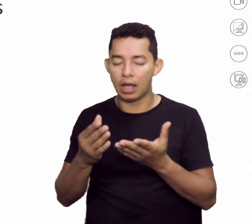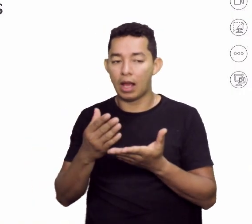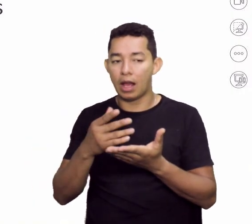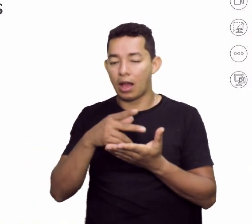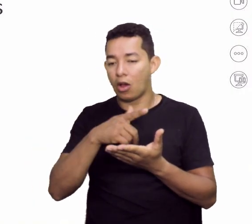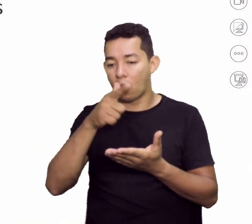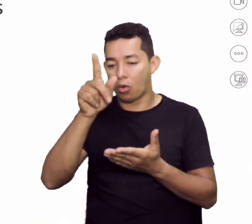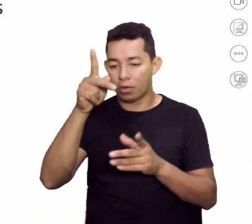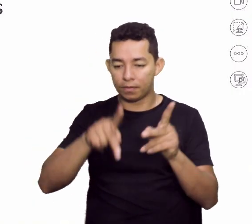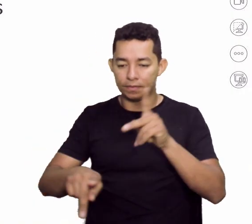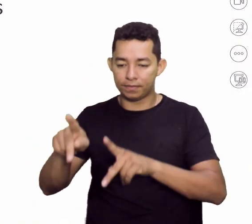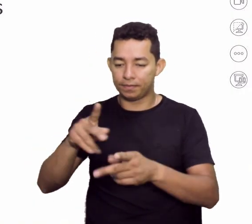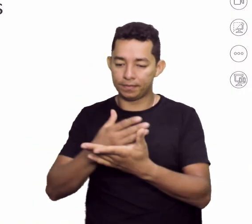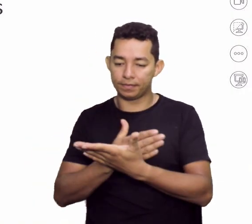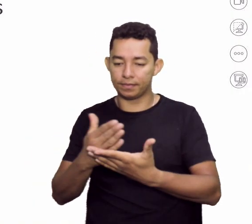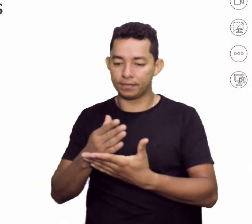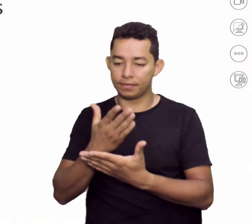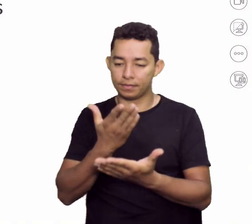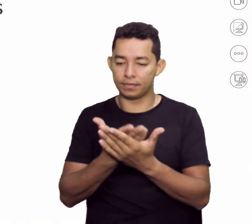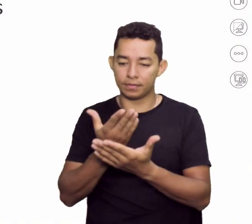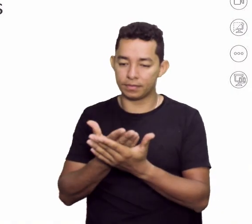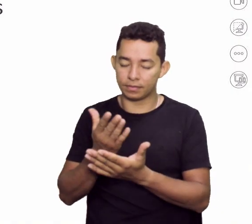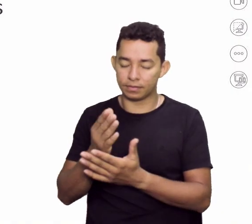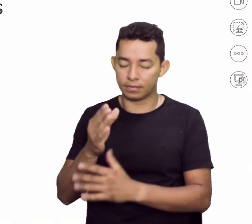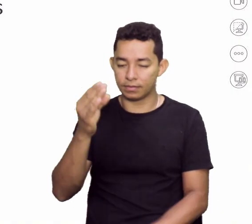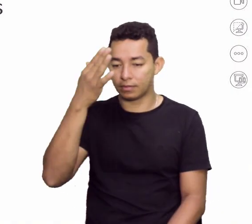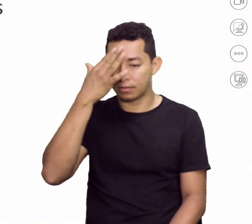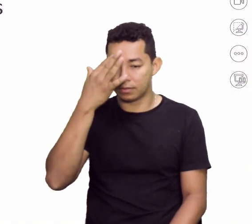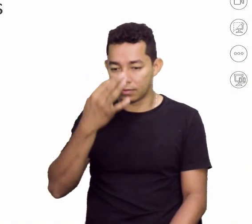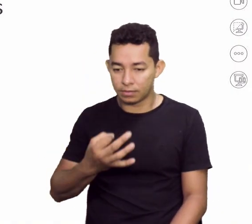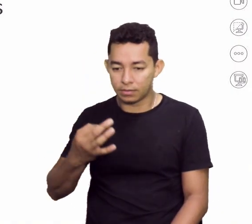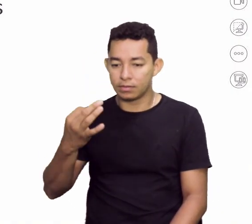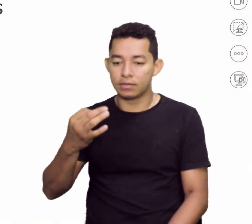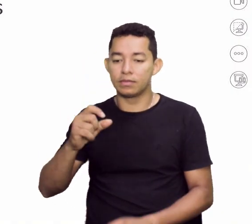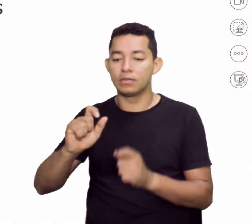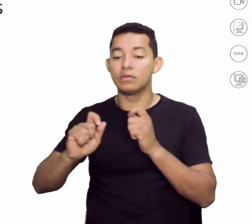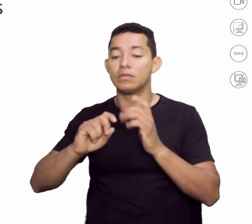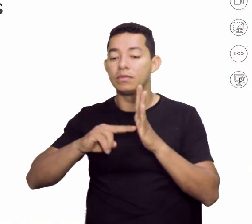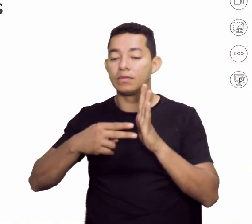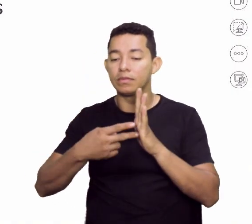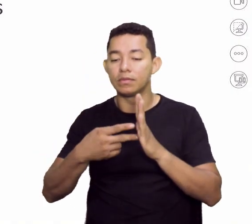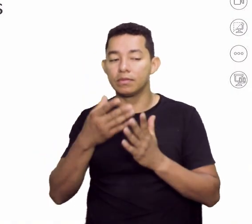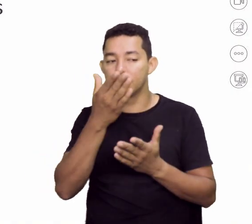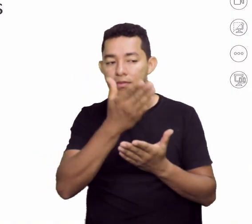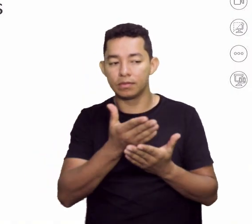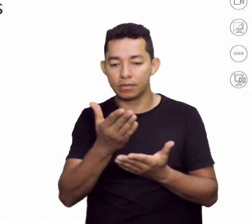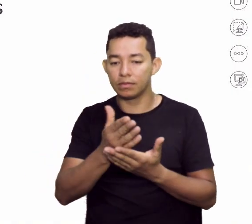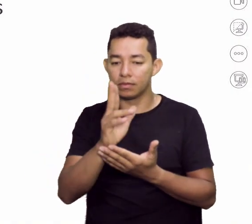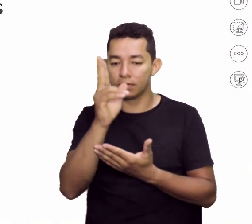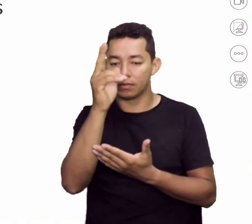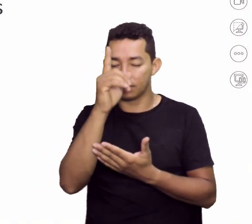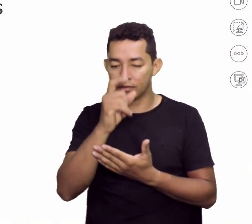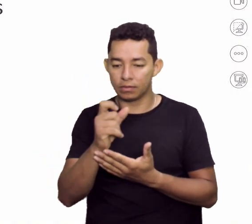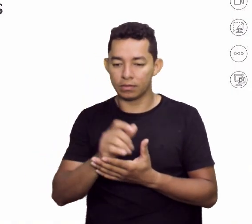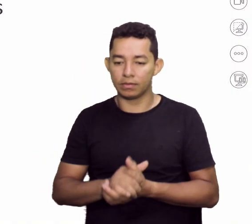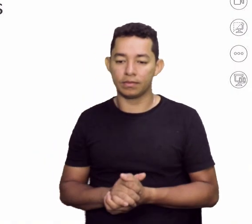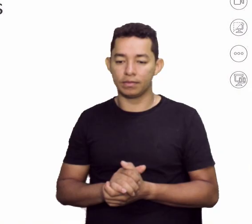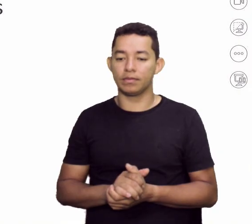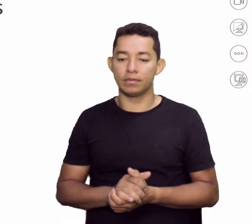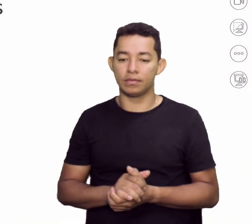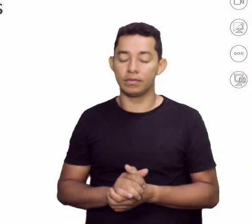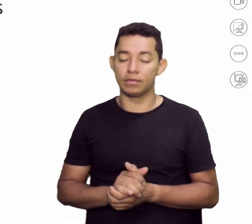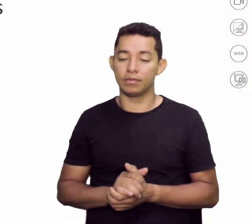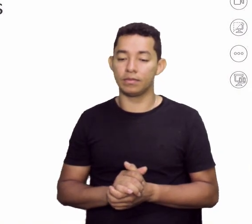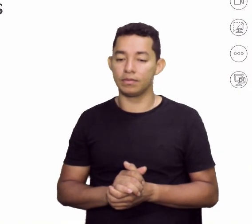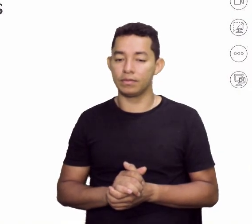estavam querendo passar com aqueles símbolos, com aqueles desenhos. É uma forma bem